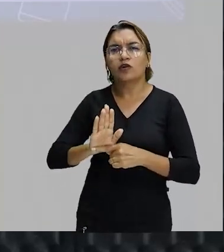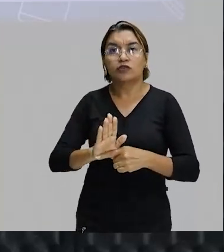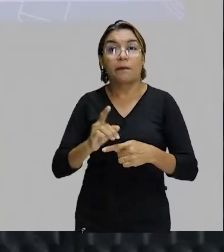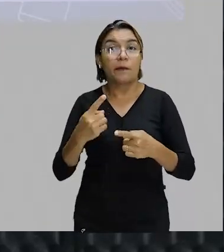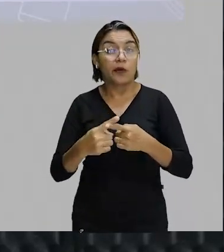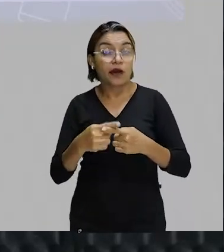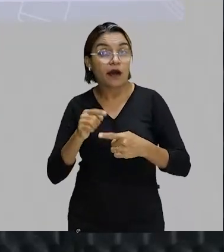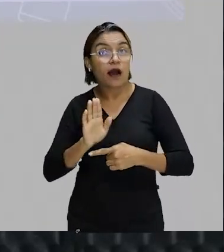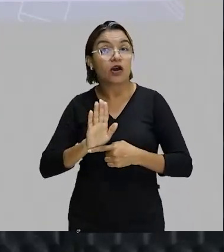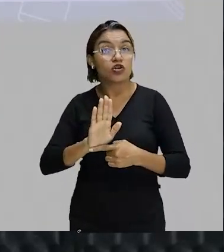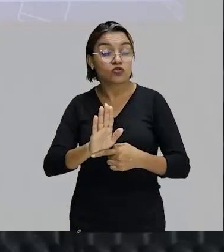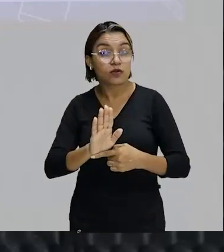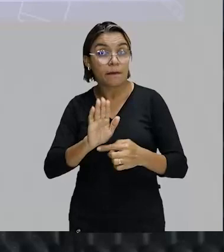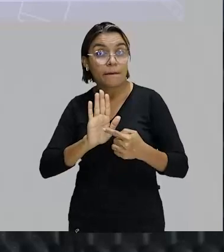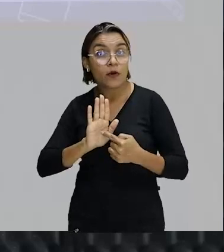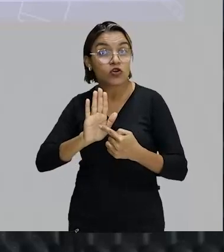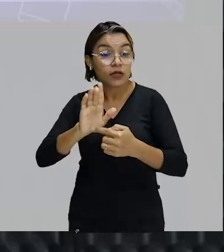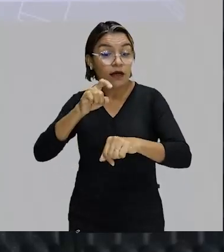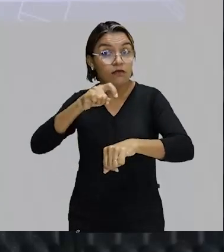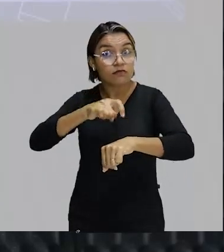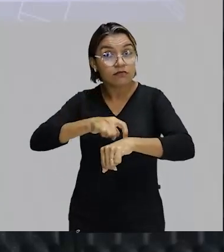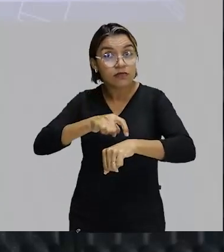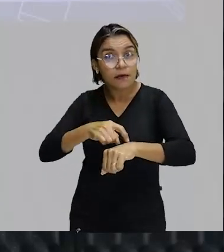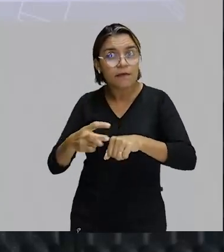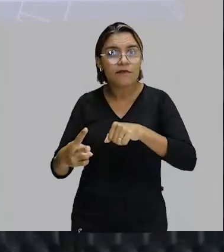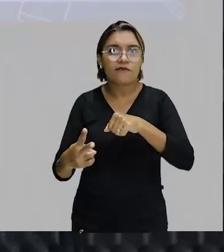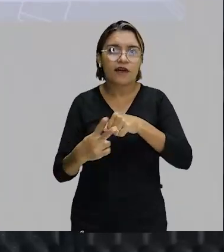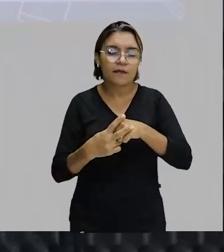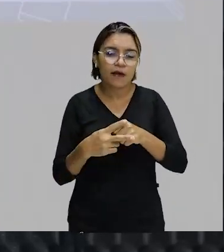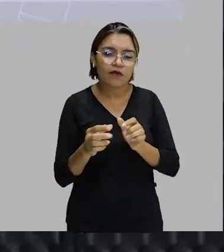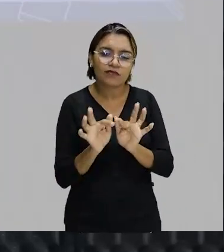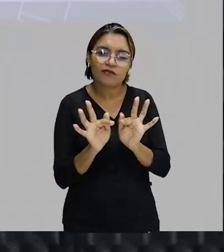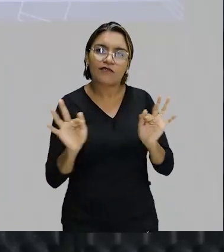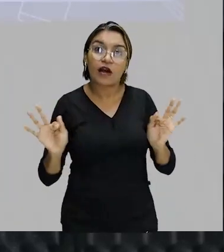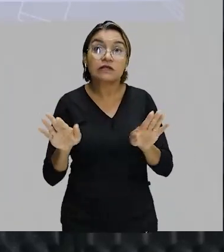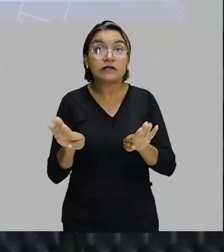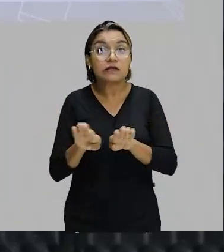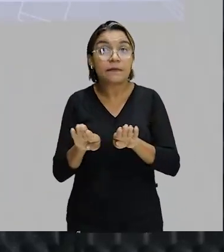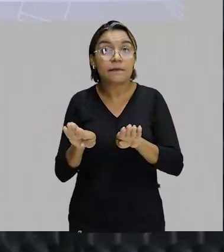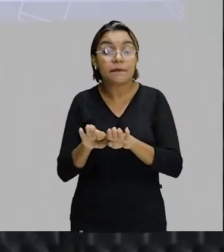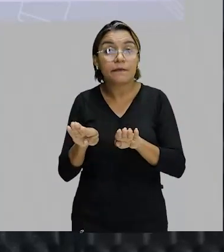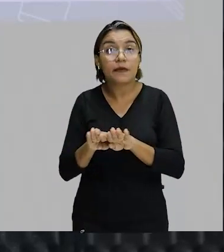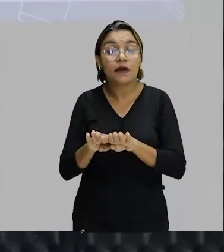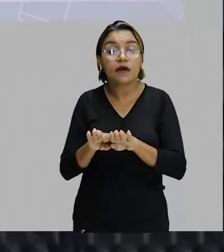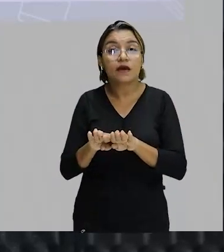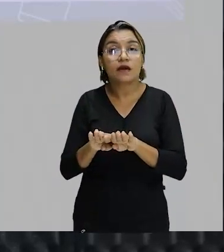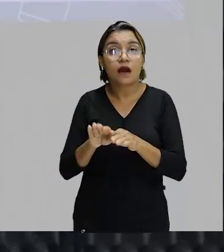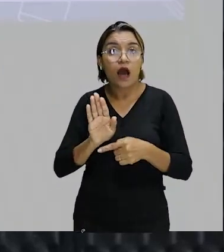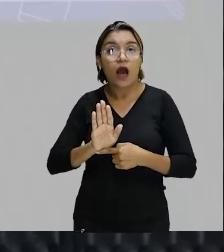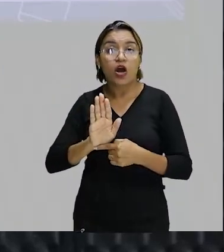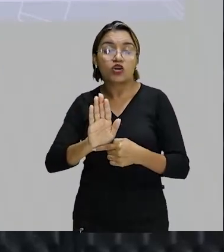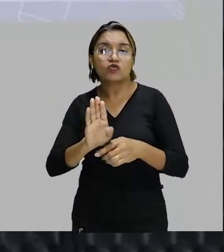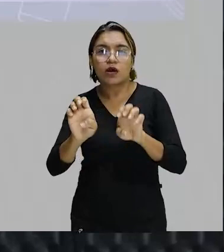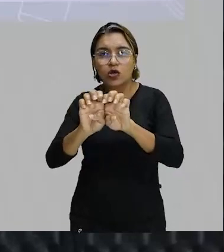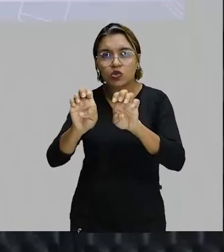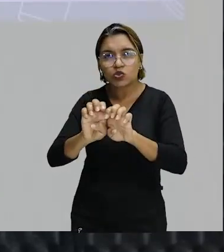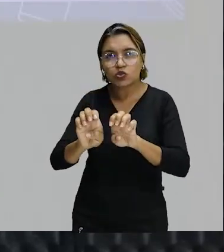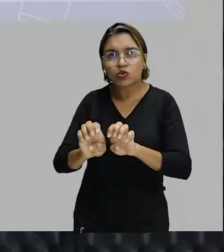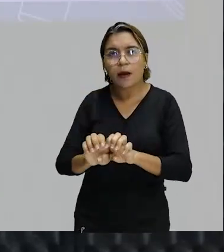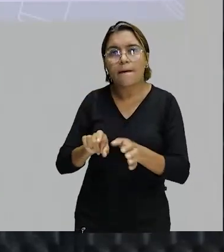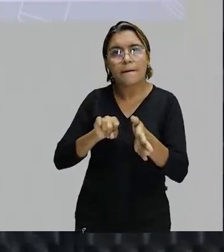te ajuda a indicar o tempo verbal da frase e ele te ajuda também a estruturar as perguntas,